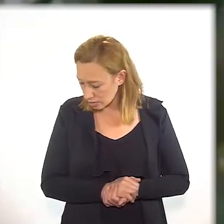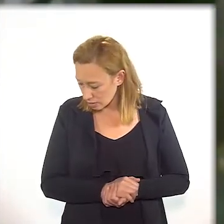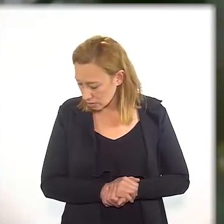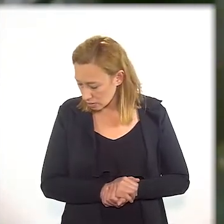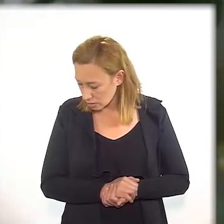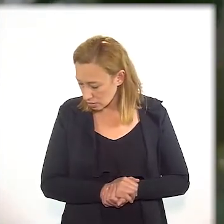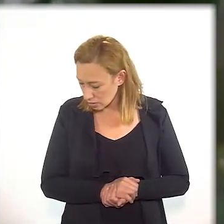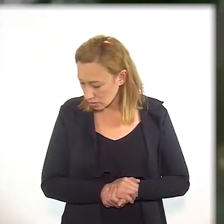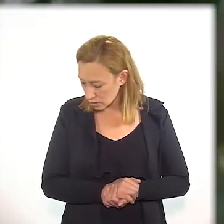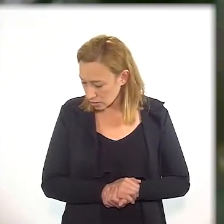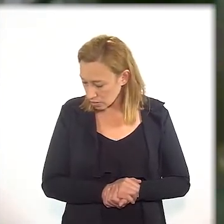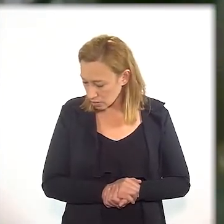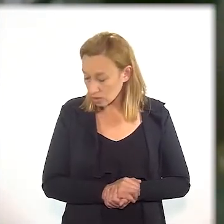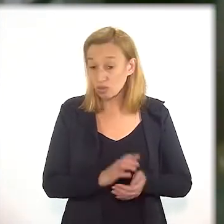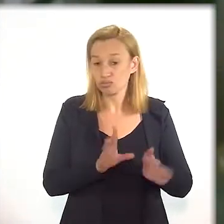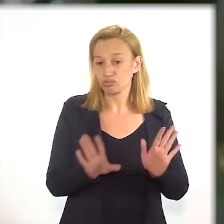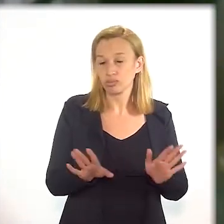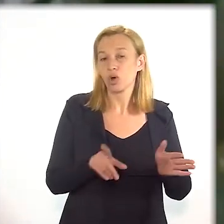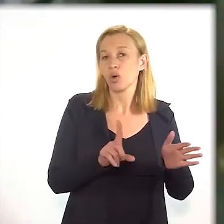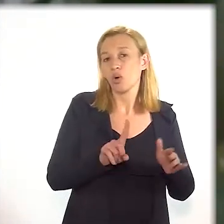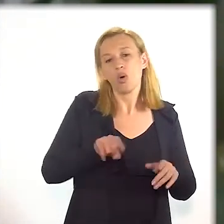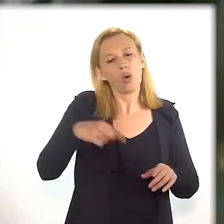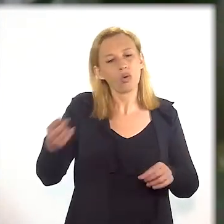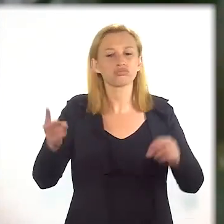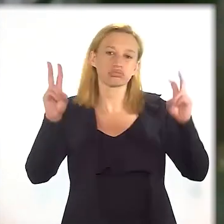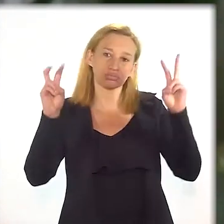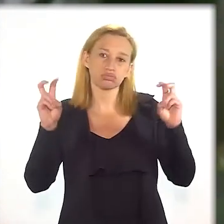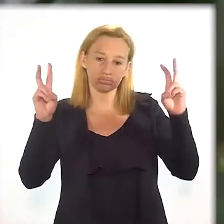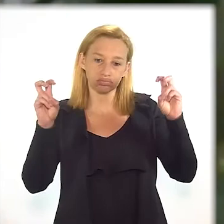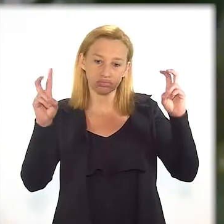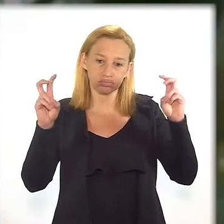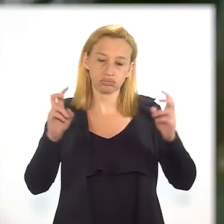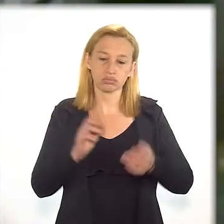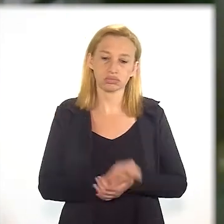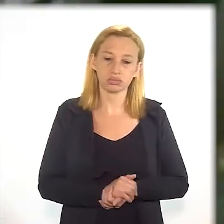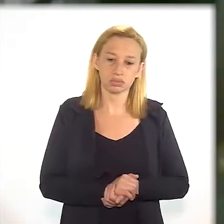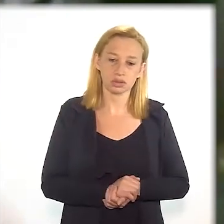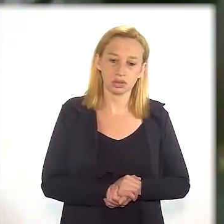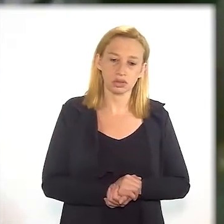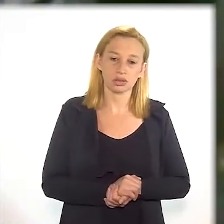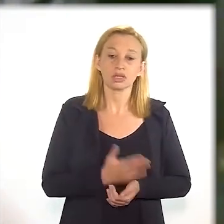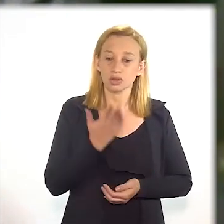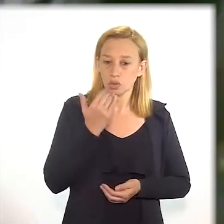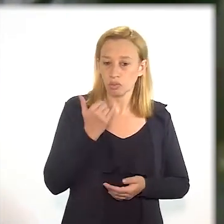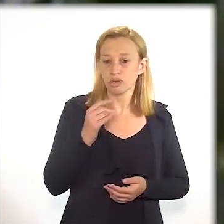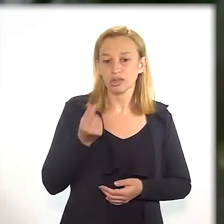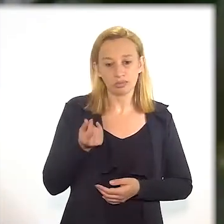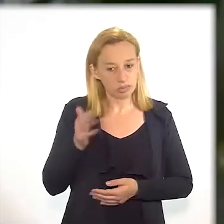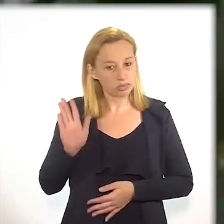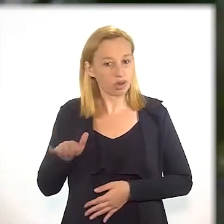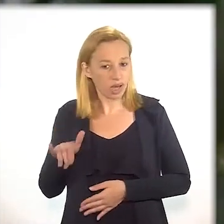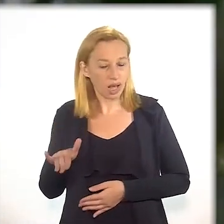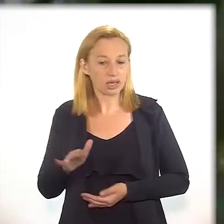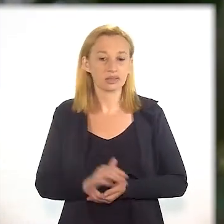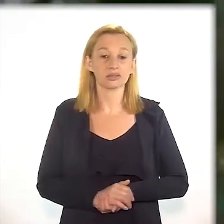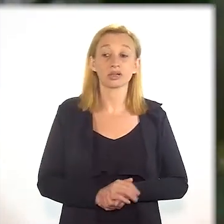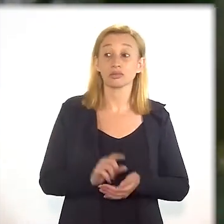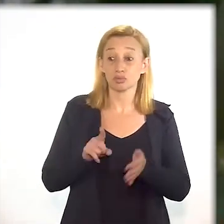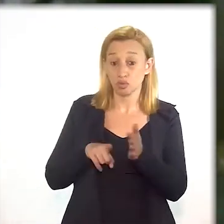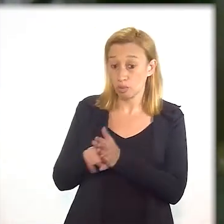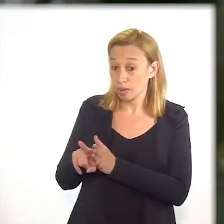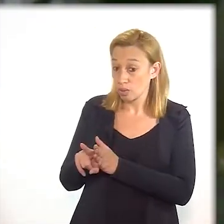vem ganhando subsídios fiscais, enfim, outras questões que tornam desses alimentos mais baratos. Mas eu acho que, só voltando à